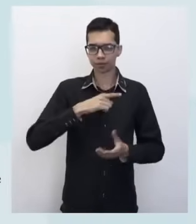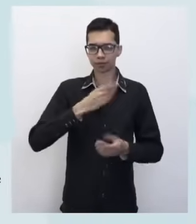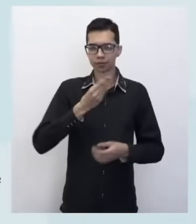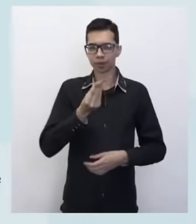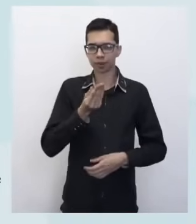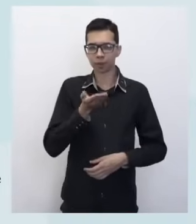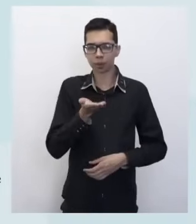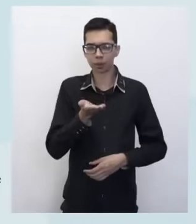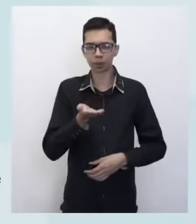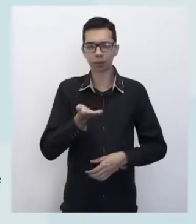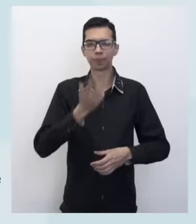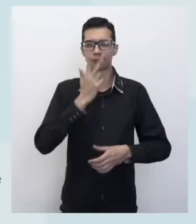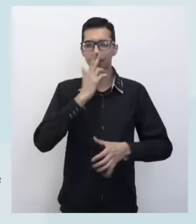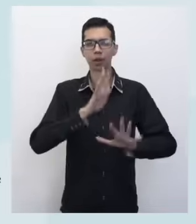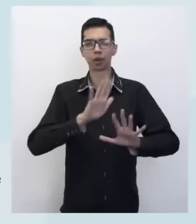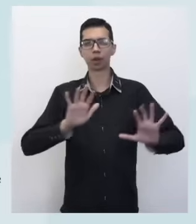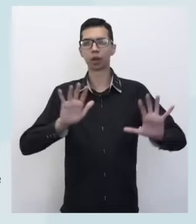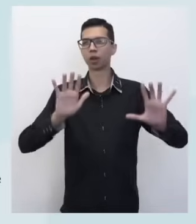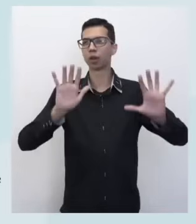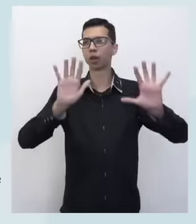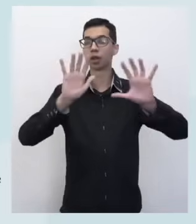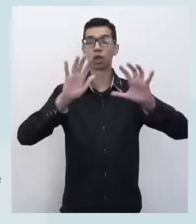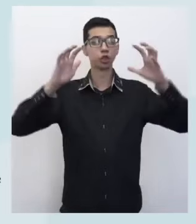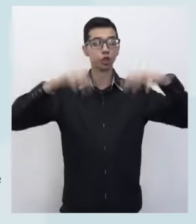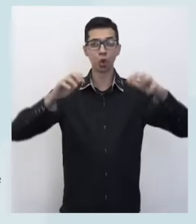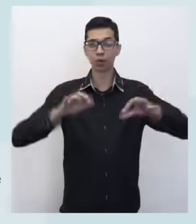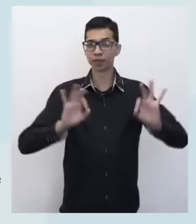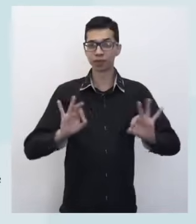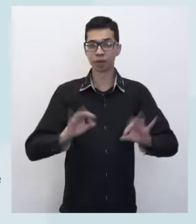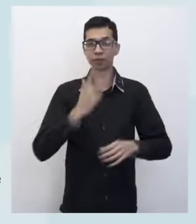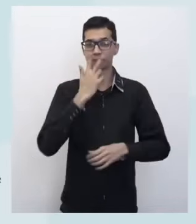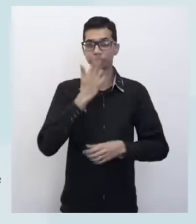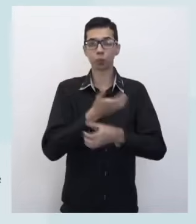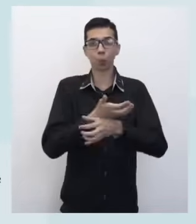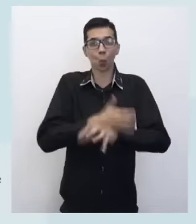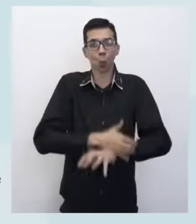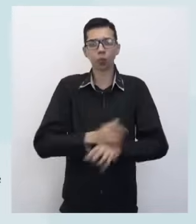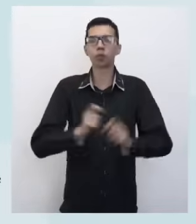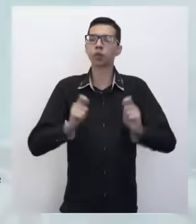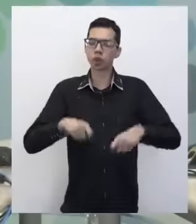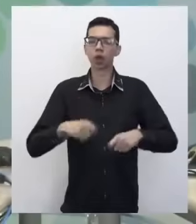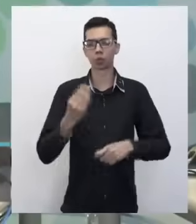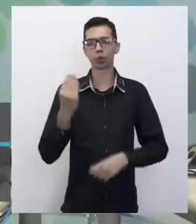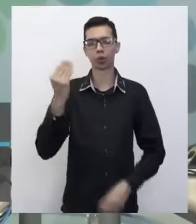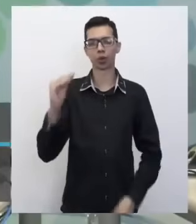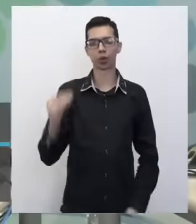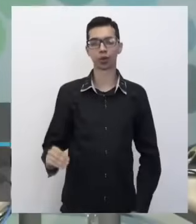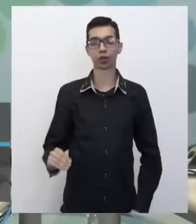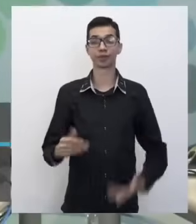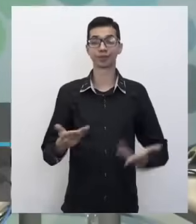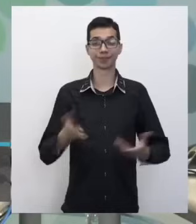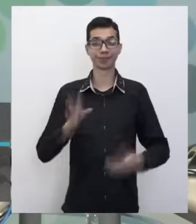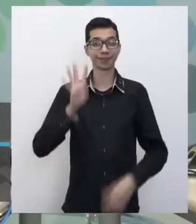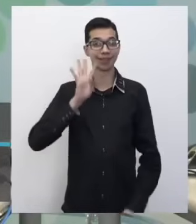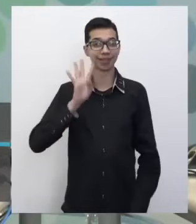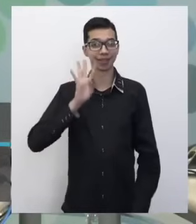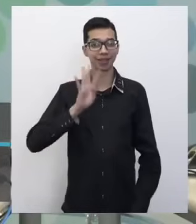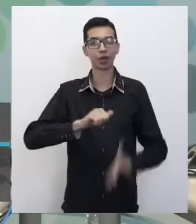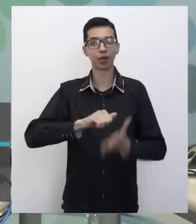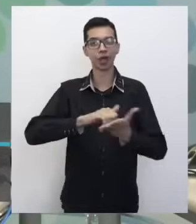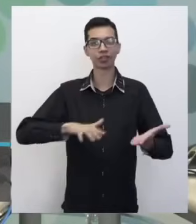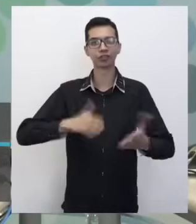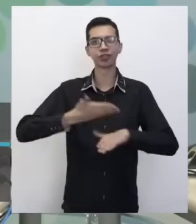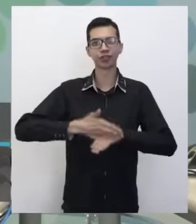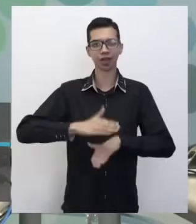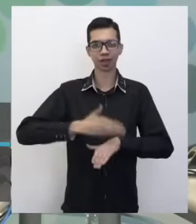regiões deve estar, né, com uma maior concentração, outras observações, então é bem legal essa atividade. Então